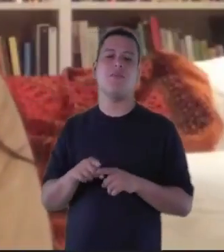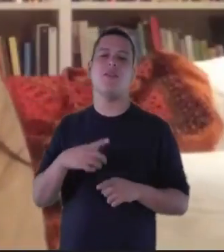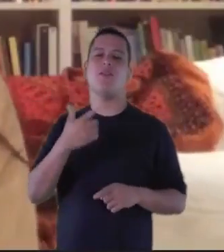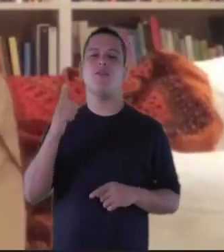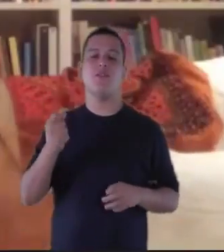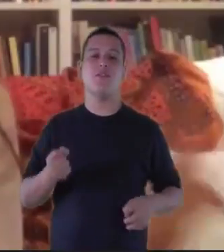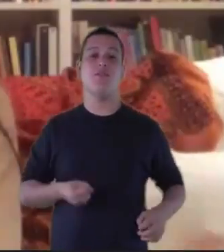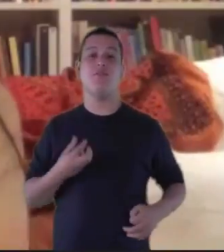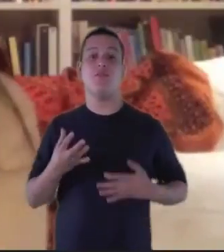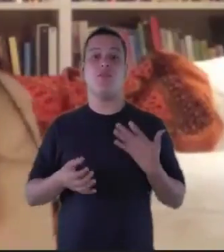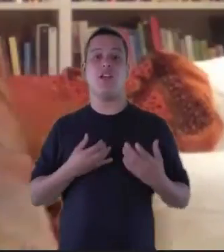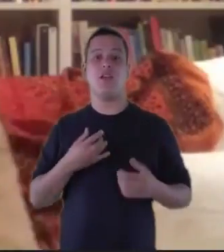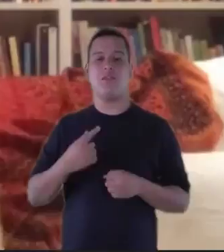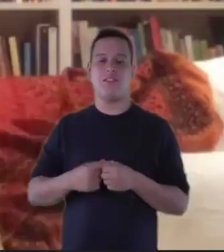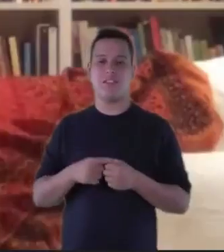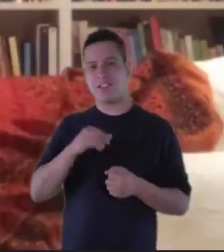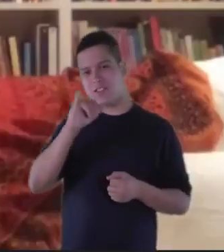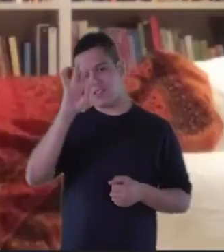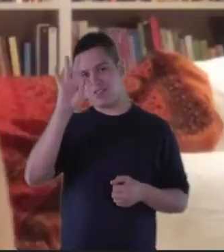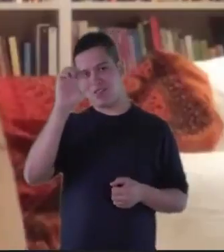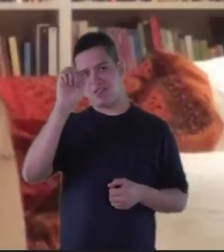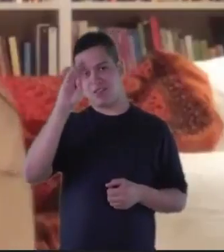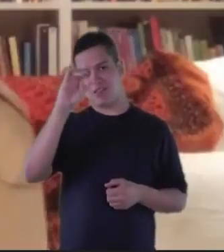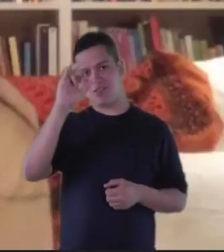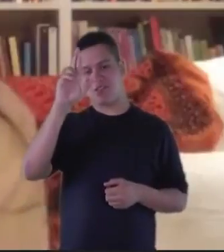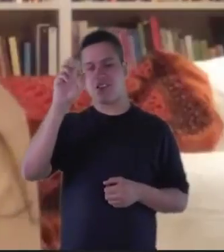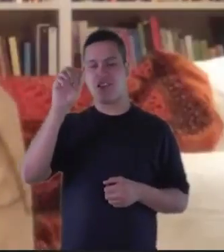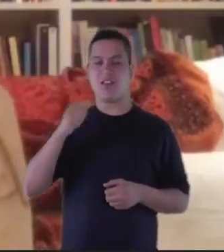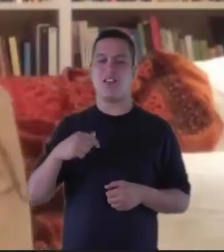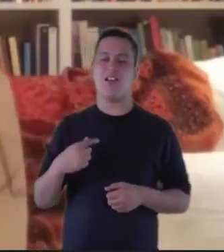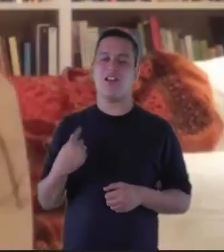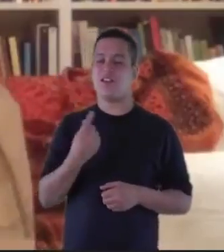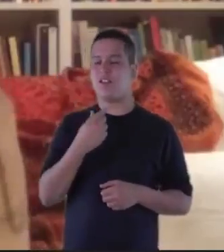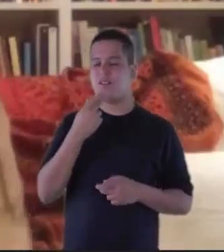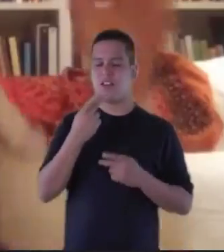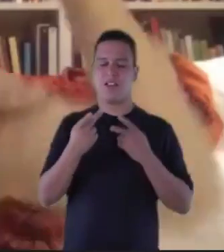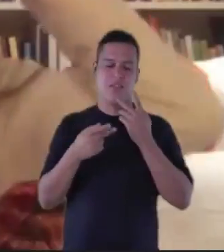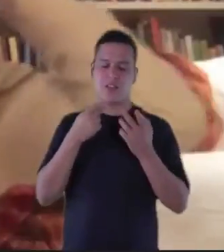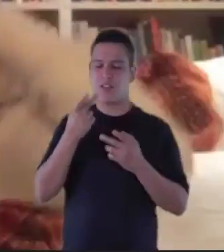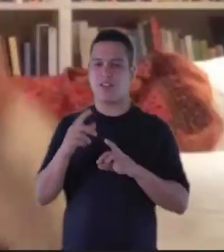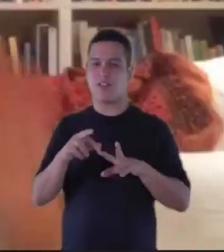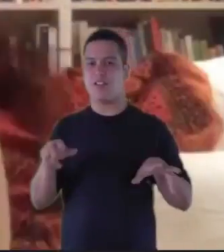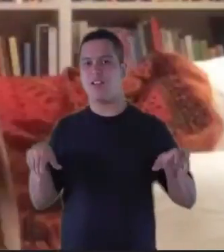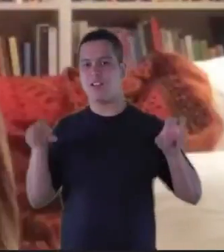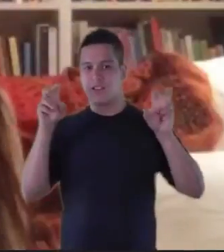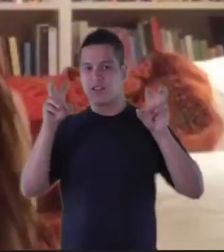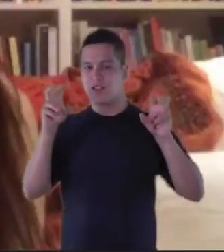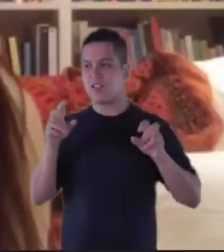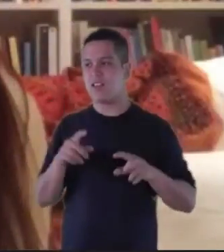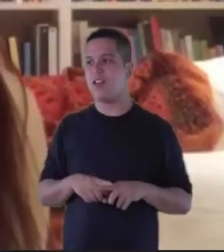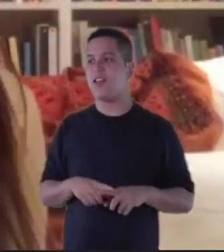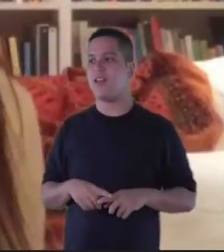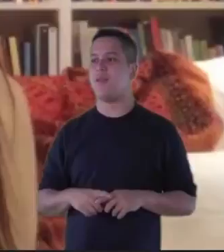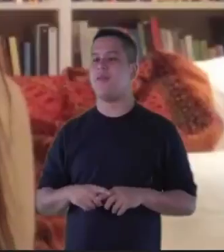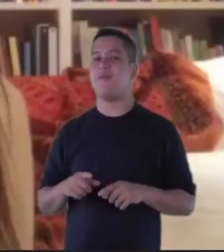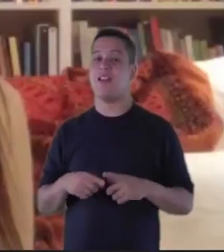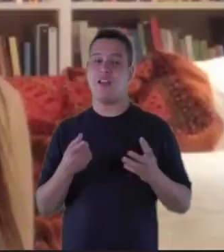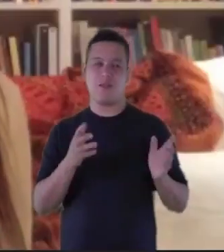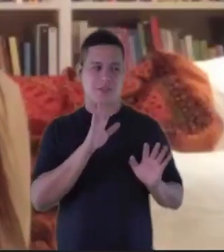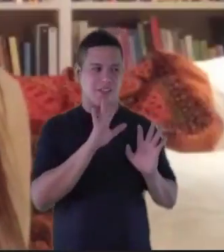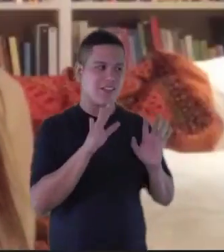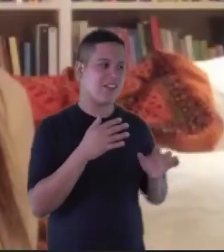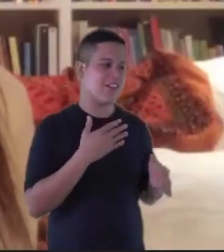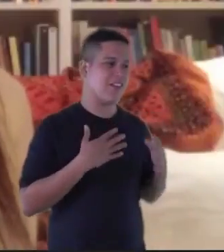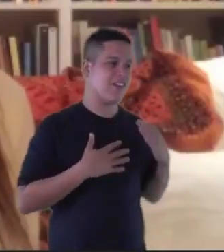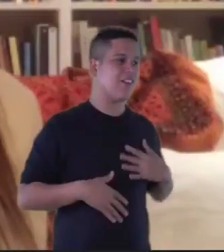muito legal. Eu acho que a gente tem muito a falar, então não vai dar, mas aconselho a todos. Não, não, não. Não, não, peraí, nós vamos chegar lá. Agora eu tenho